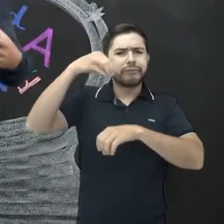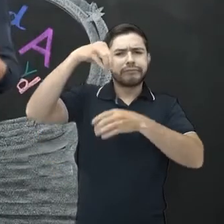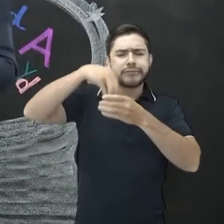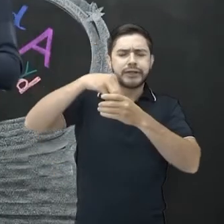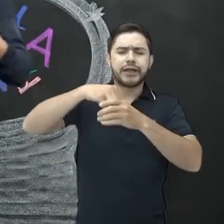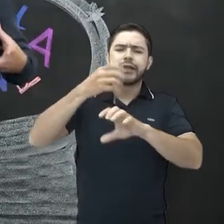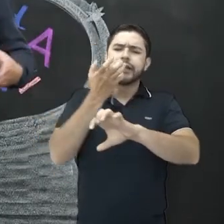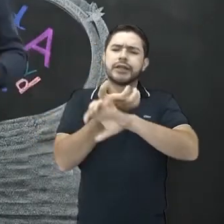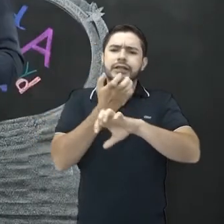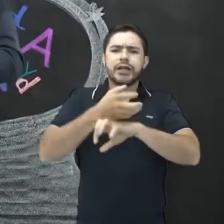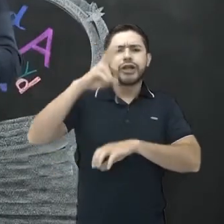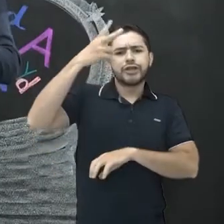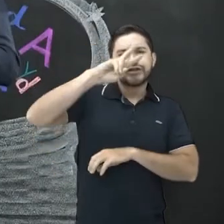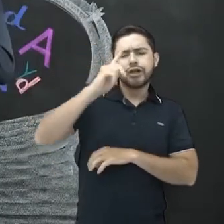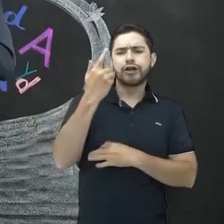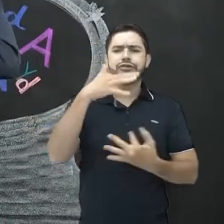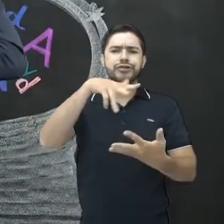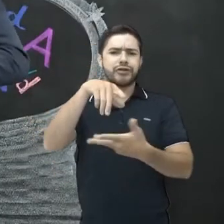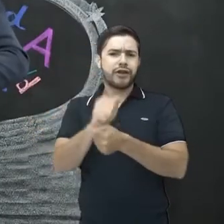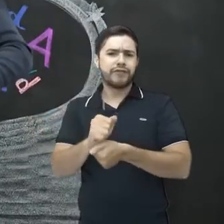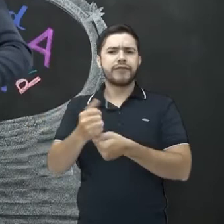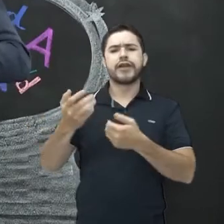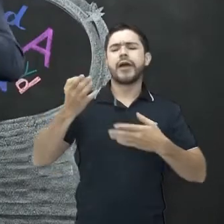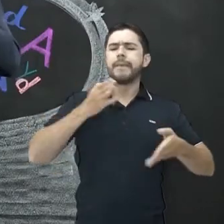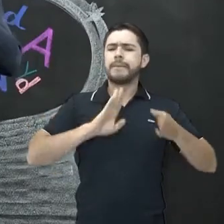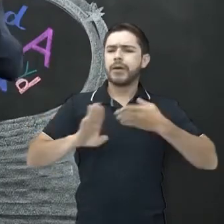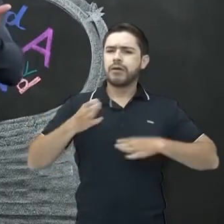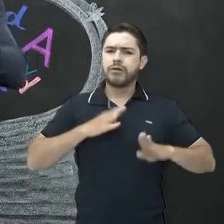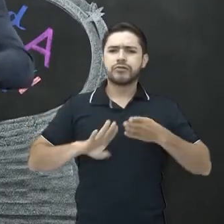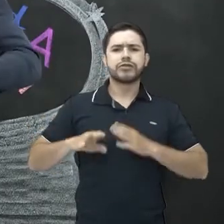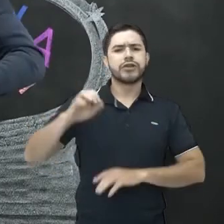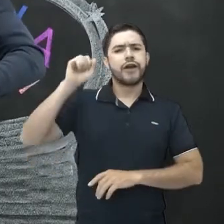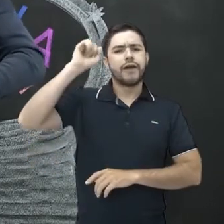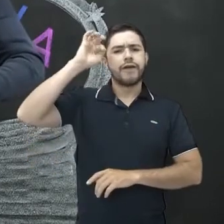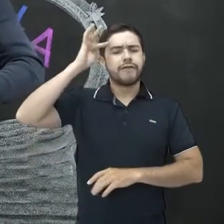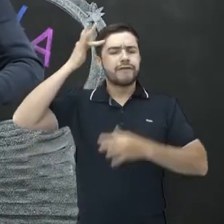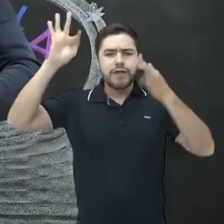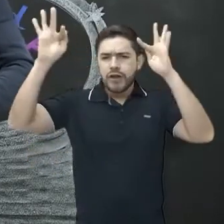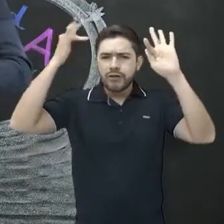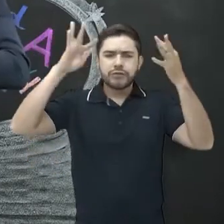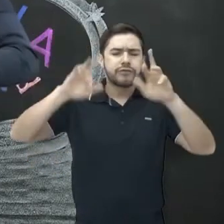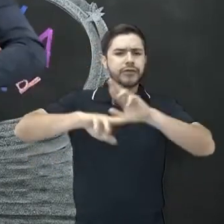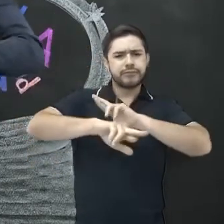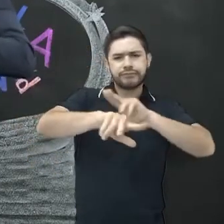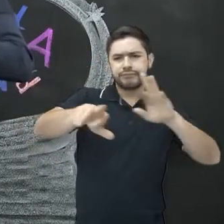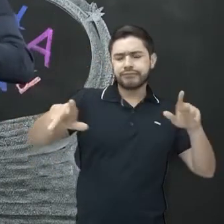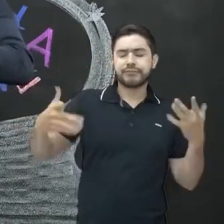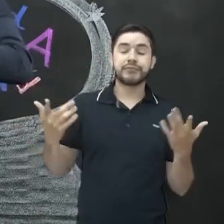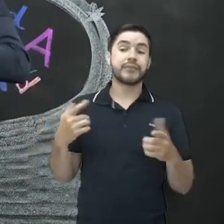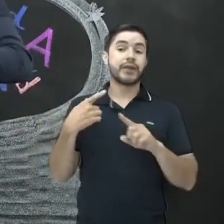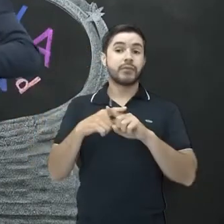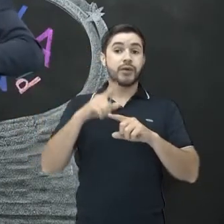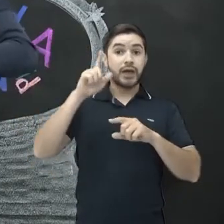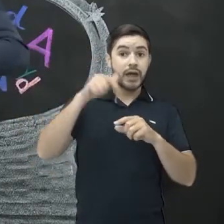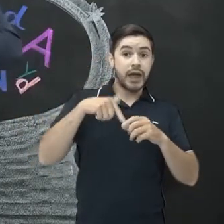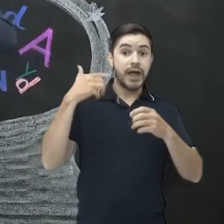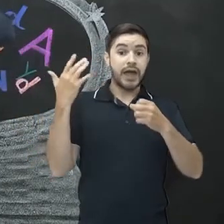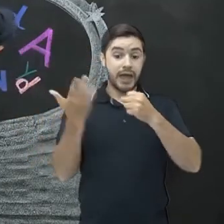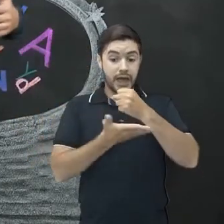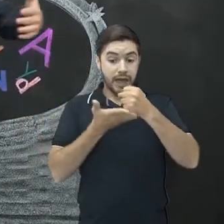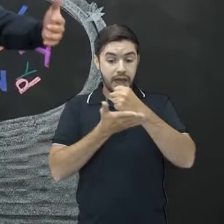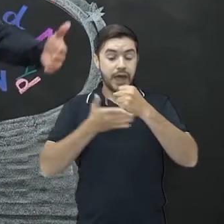geografia, de biologia, filosofia, mas ele pode acontecer em qualquer disciplina, um seminário de arte, um seminário de literatura, porque a base dele, de fato,